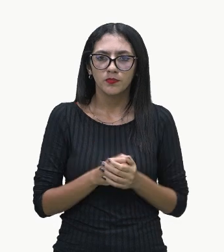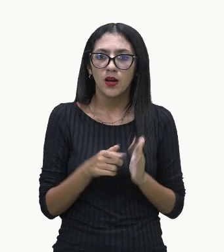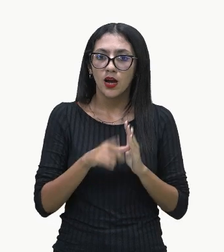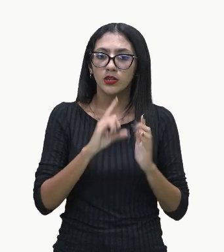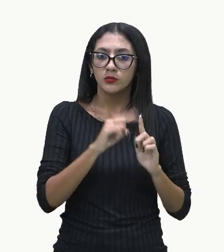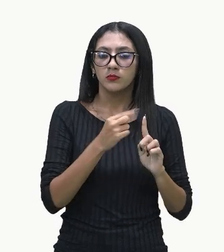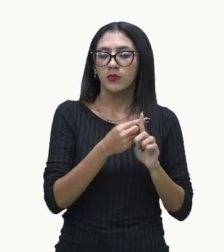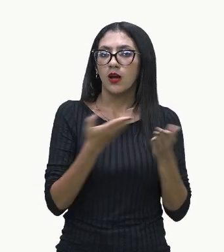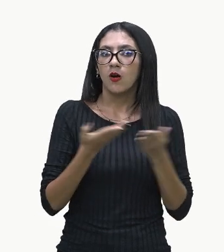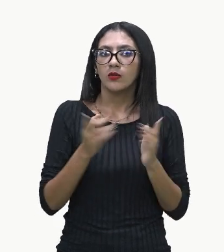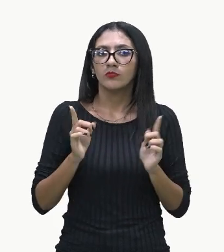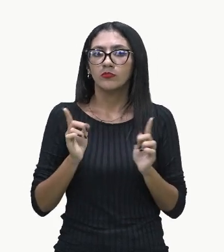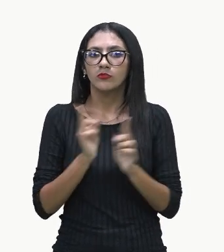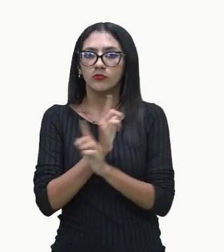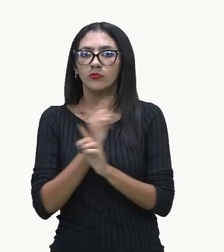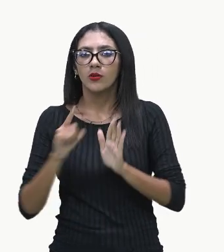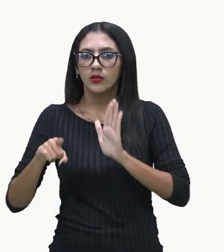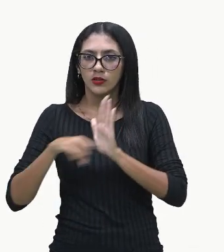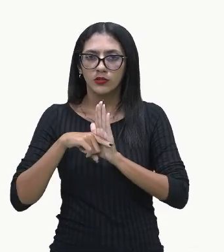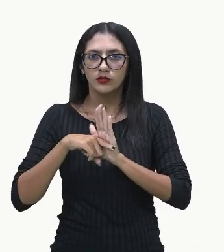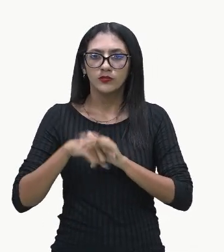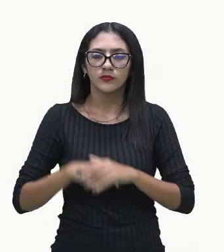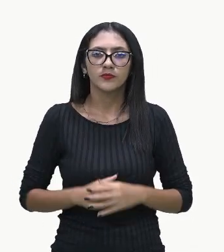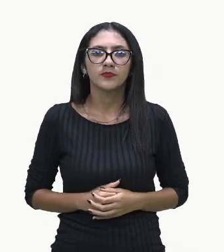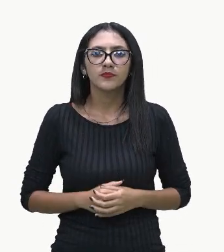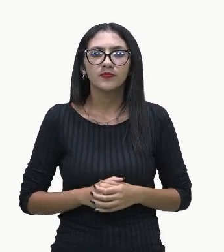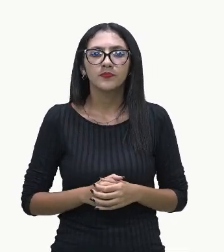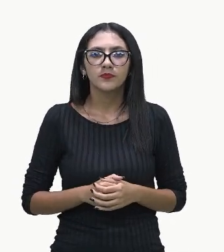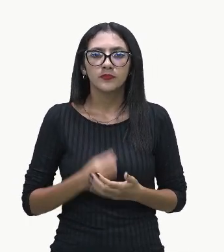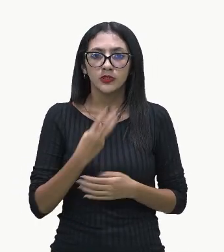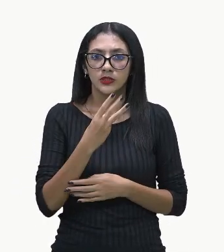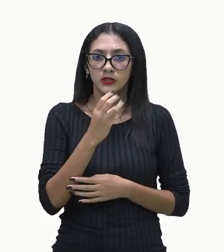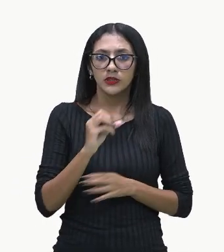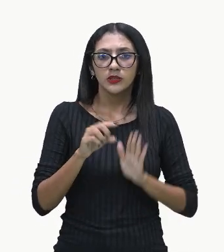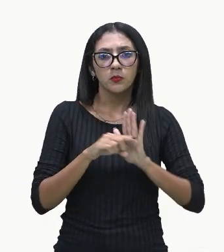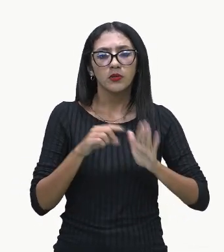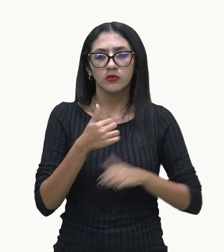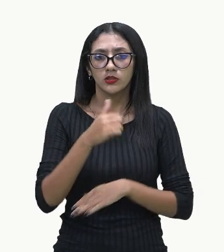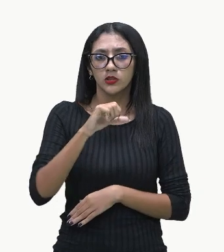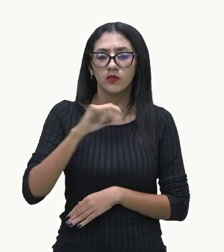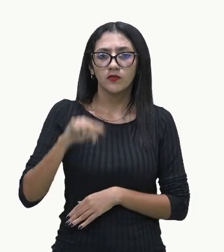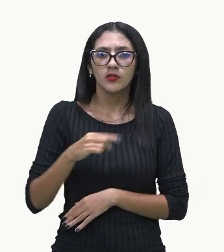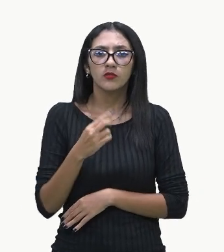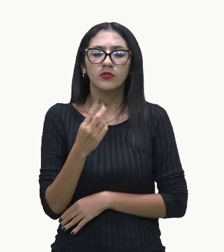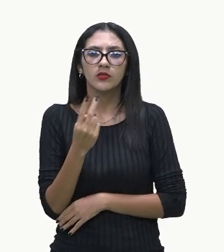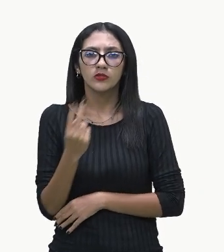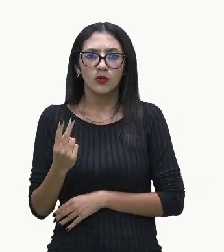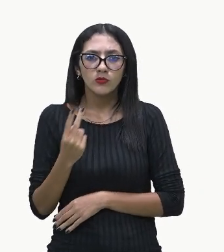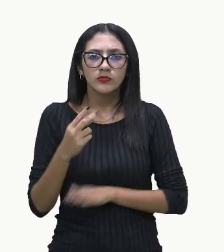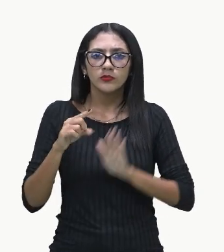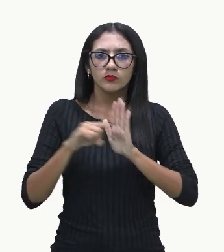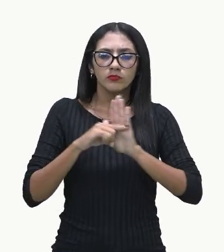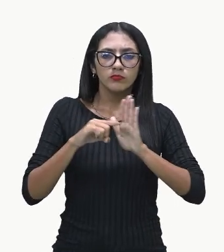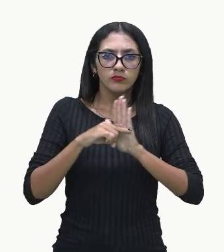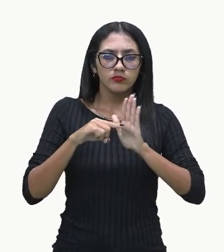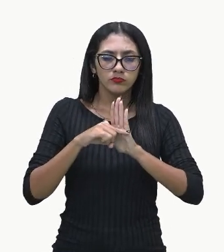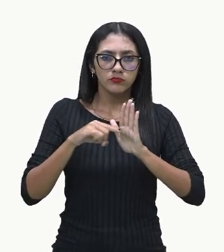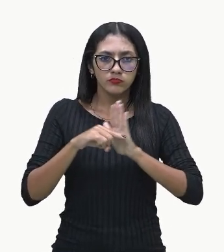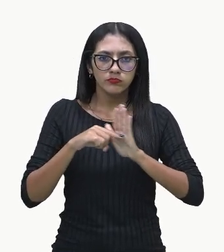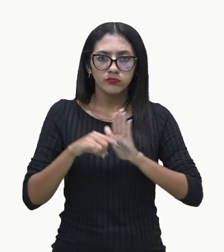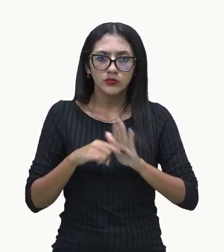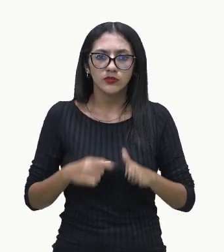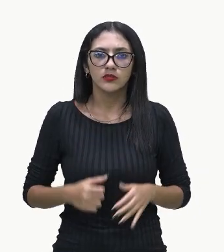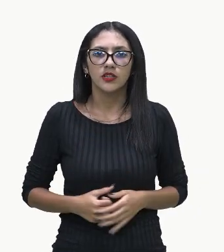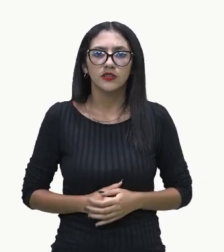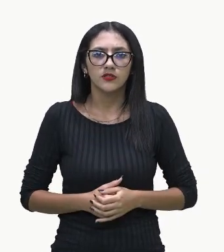positivo, passou a ser negativo. 30 menos 19,2, aqui subtração de número decimal. Não